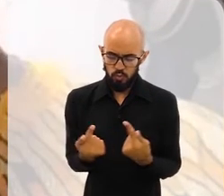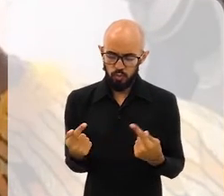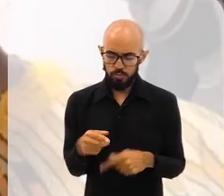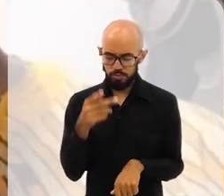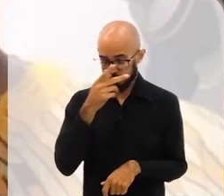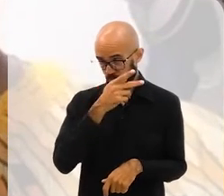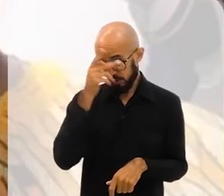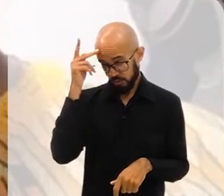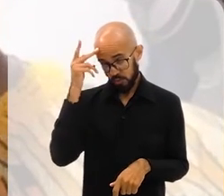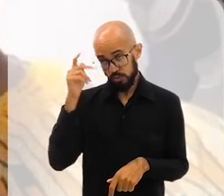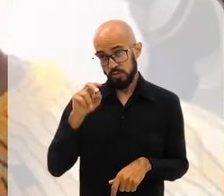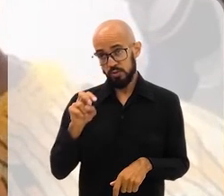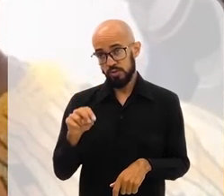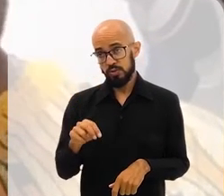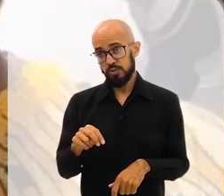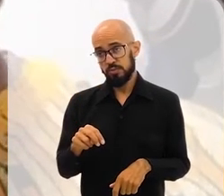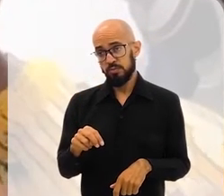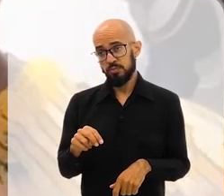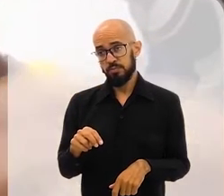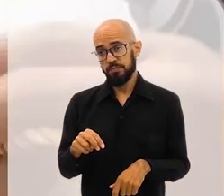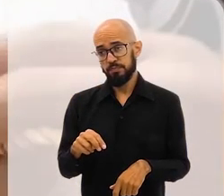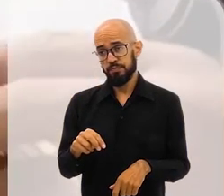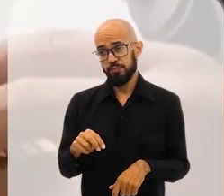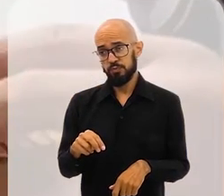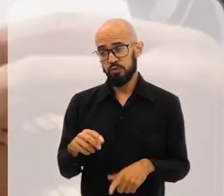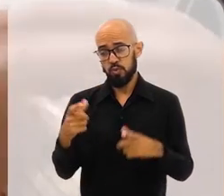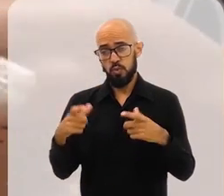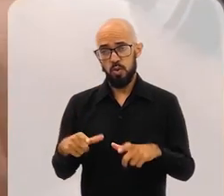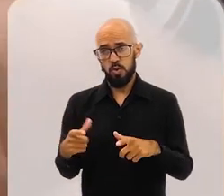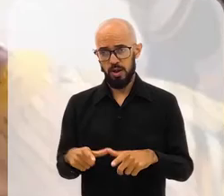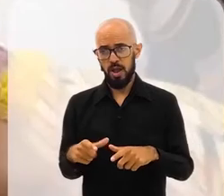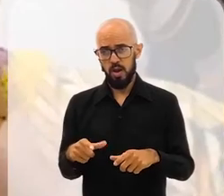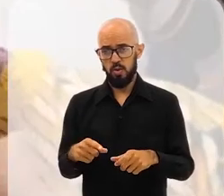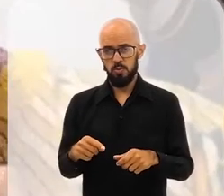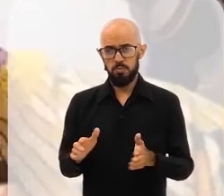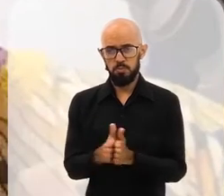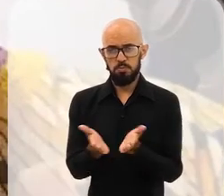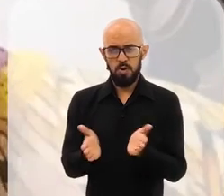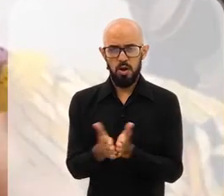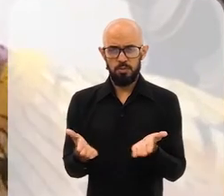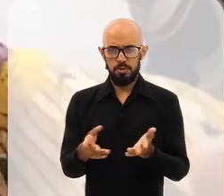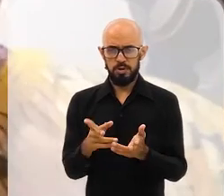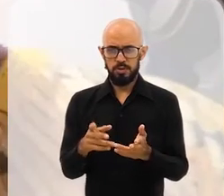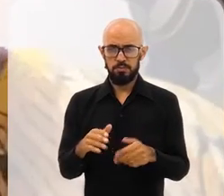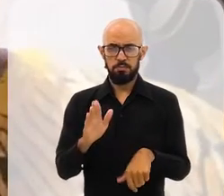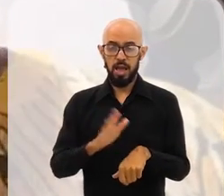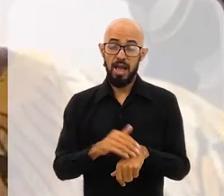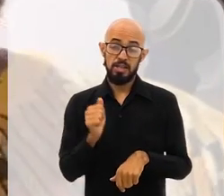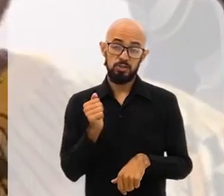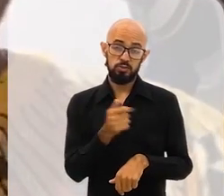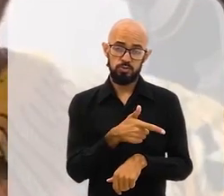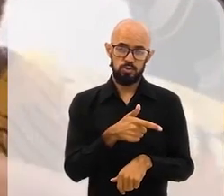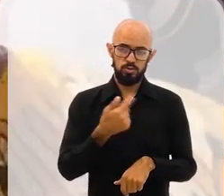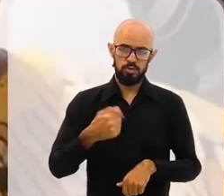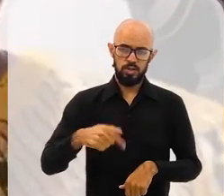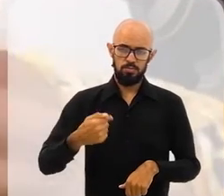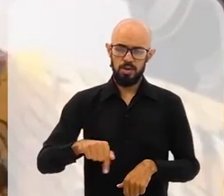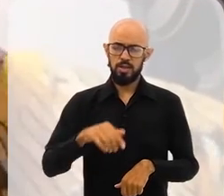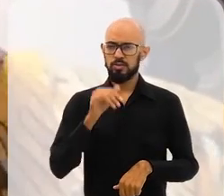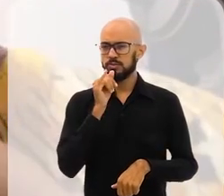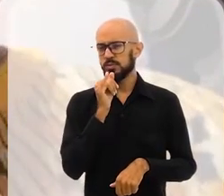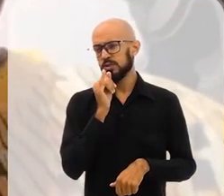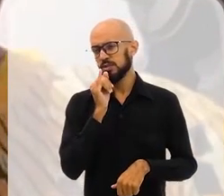grupo de pessoas ainda de um espaço ainda mais prefere a cidade Queimados